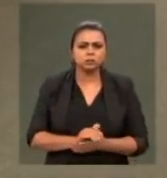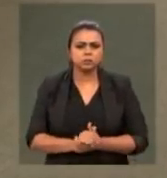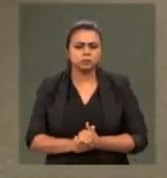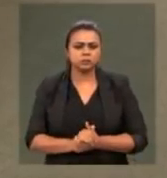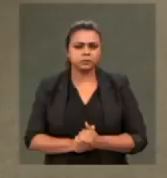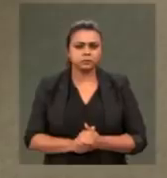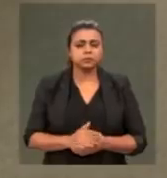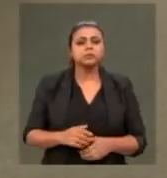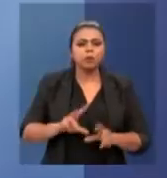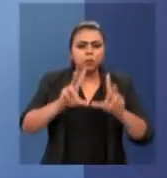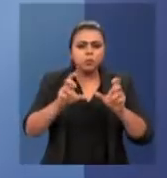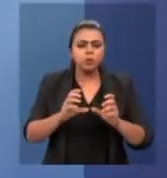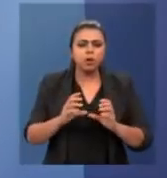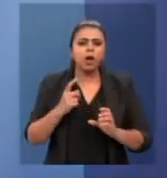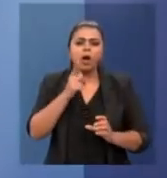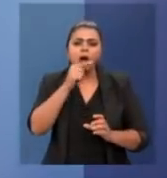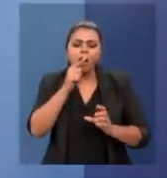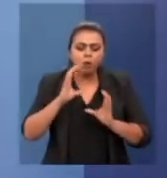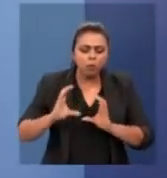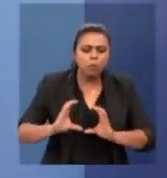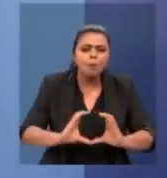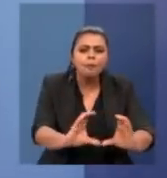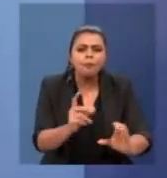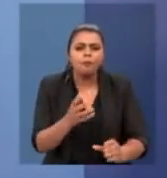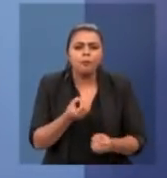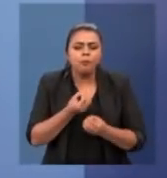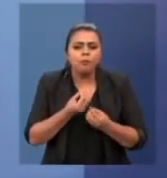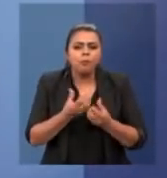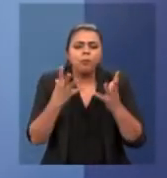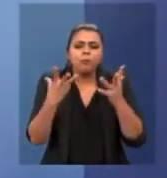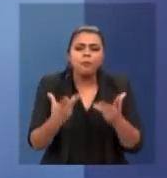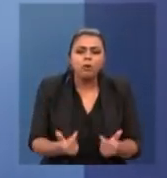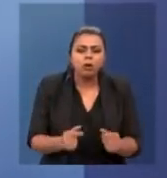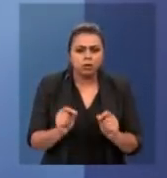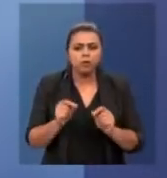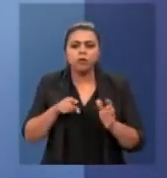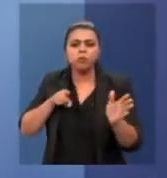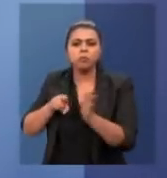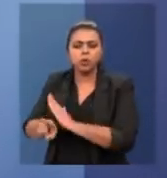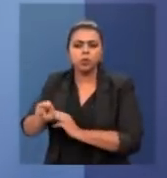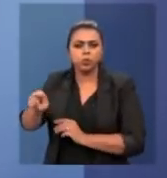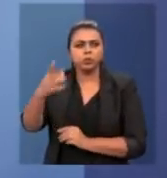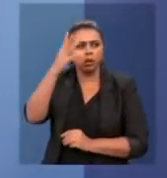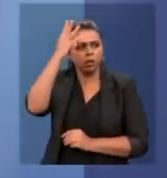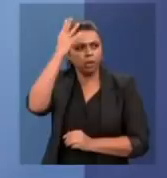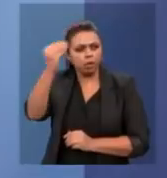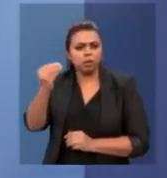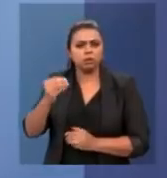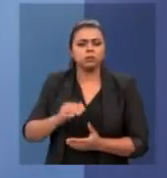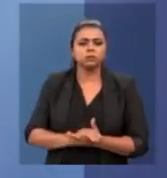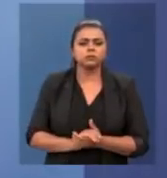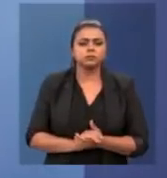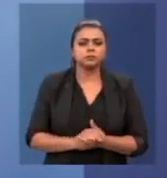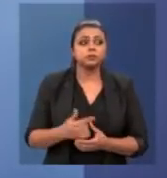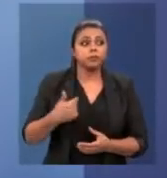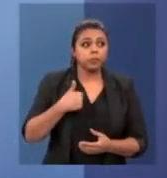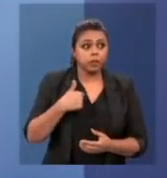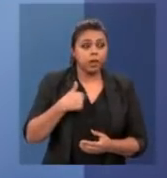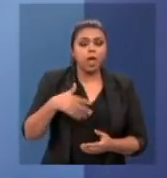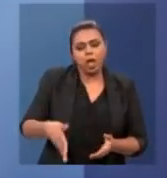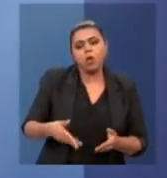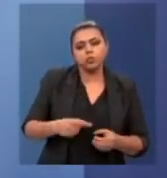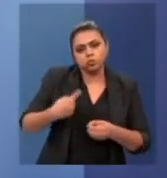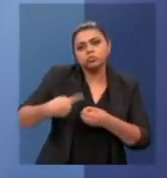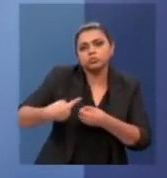saneamento básico fazer treinamento rock é nato eu sou municipalista né